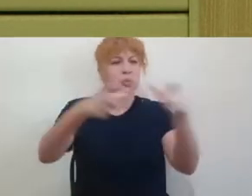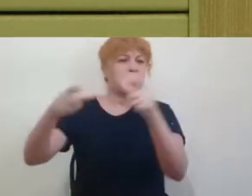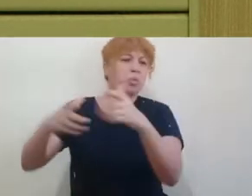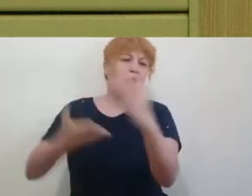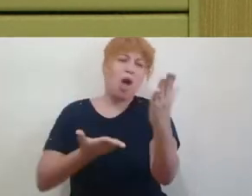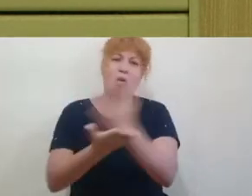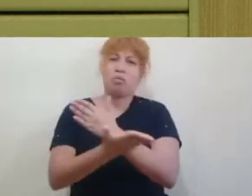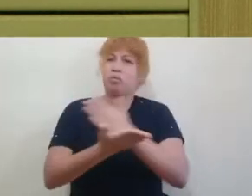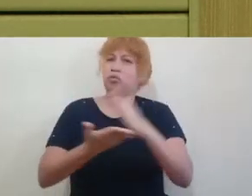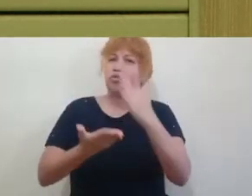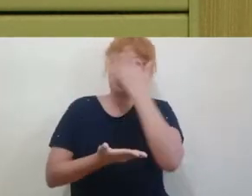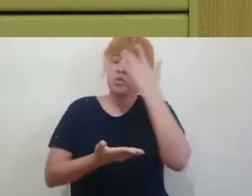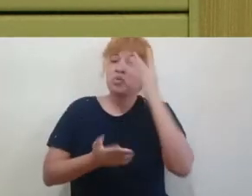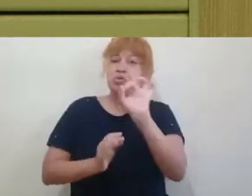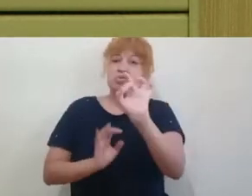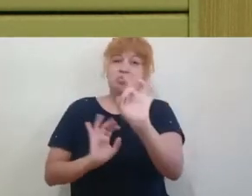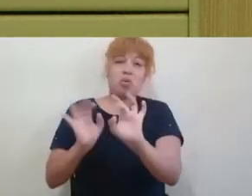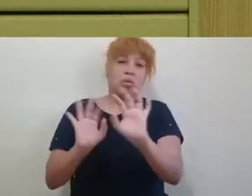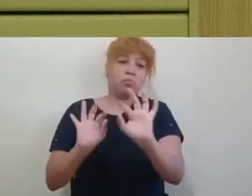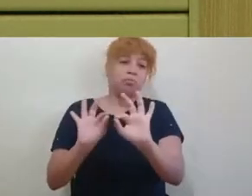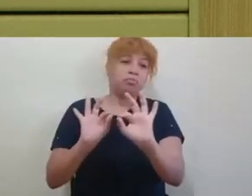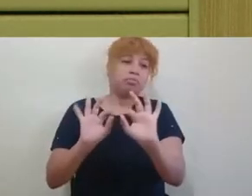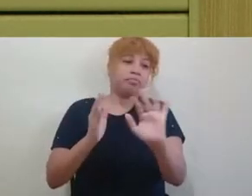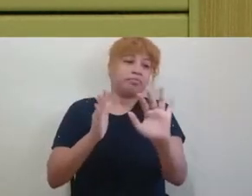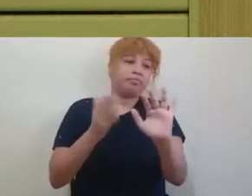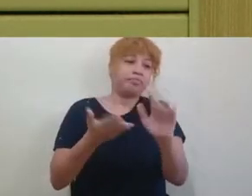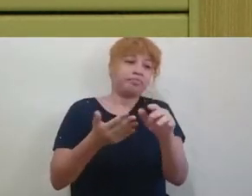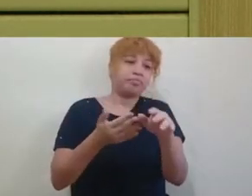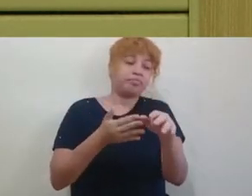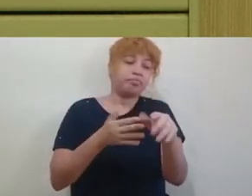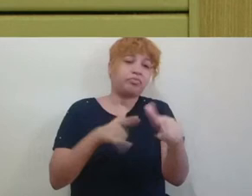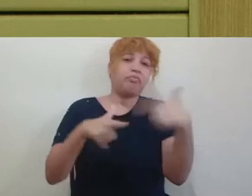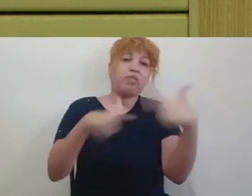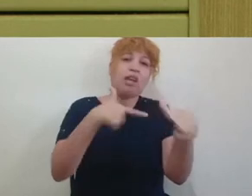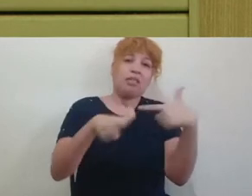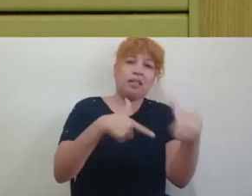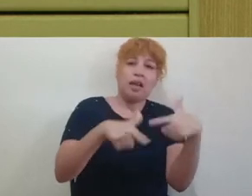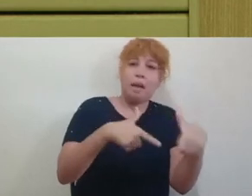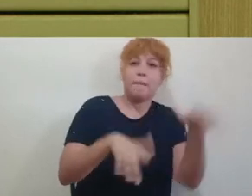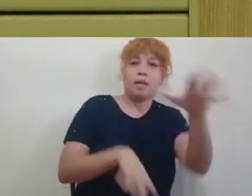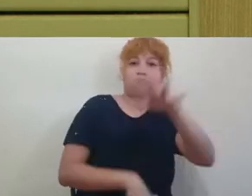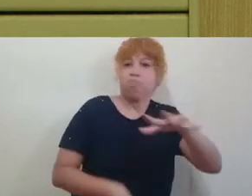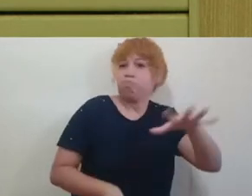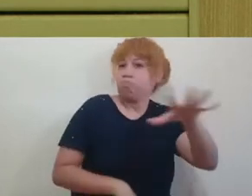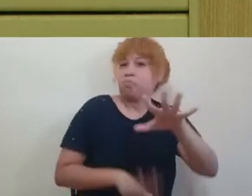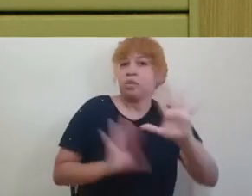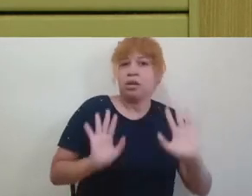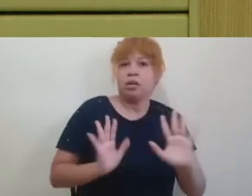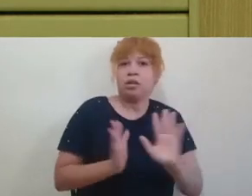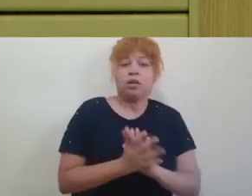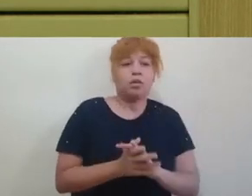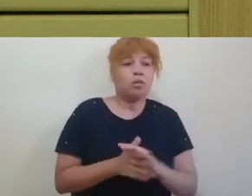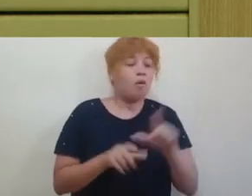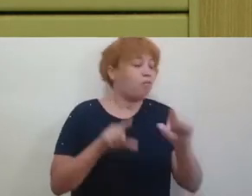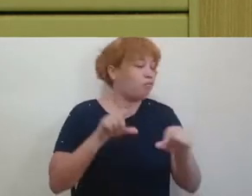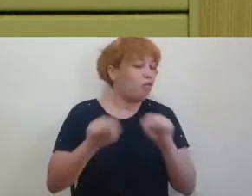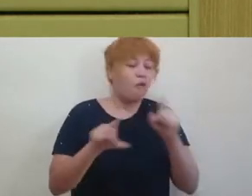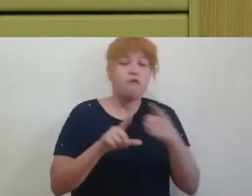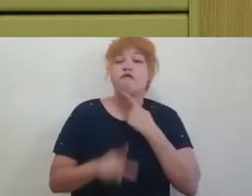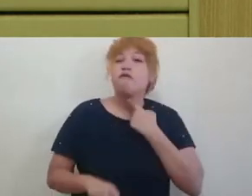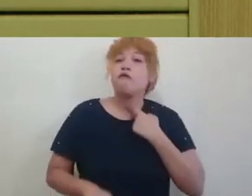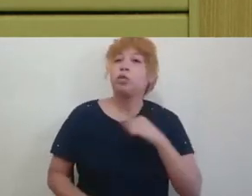para todos os setores da nossa sociedade, permaneça viva, pujante, funcionando.